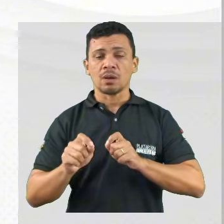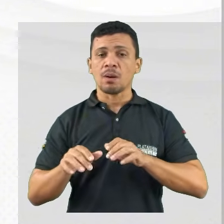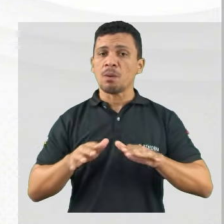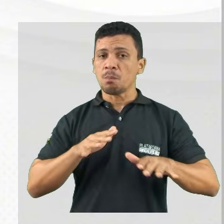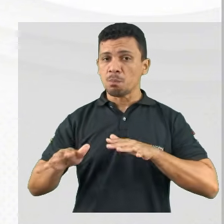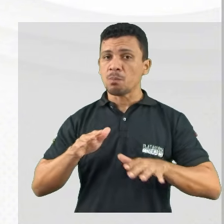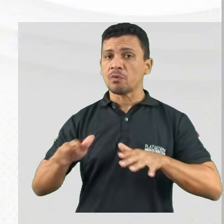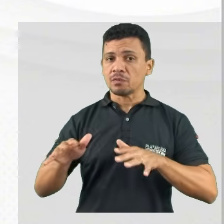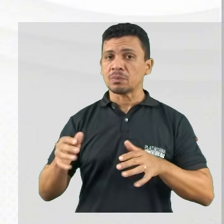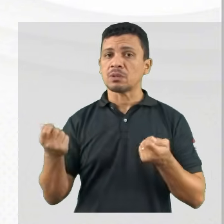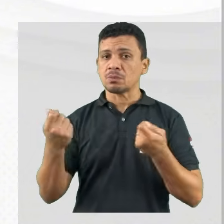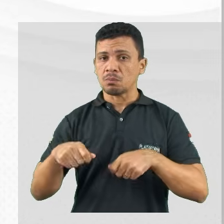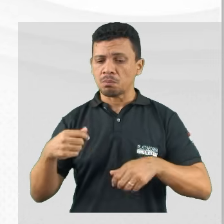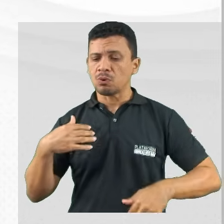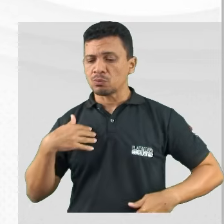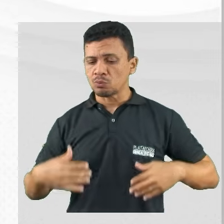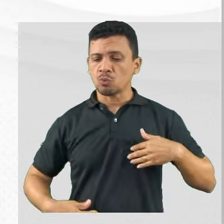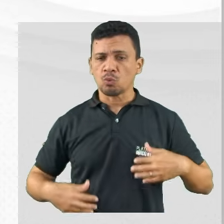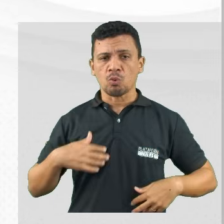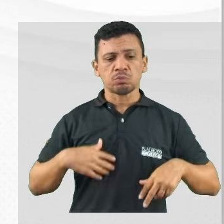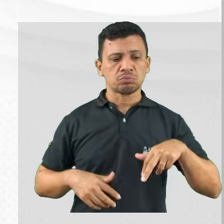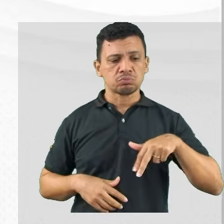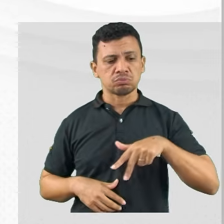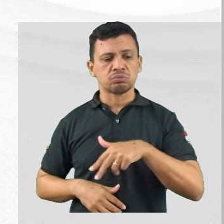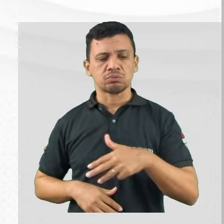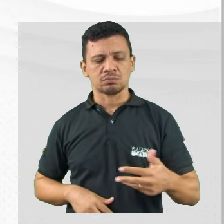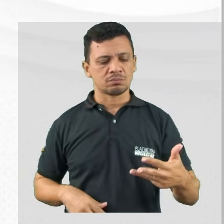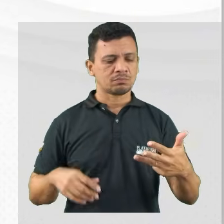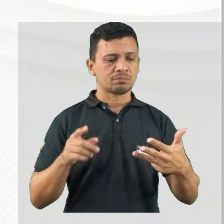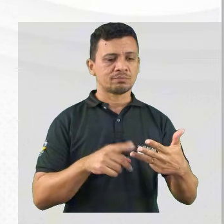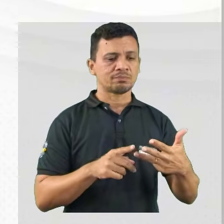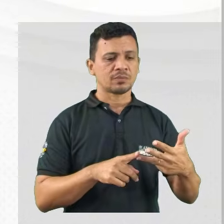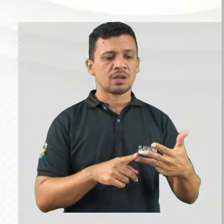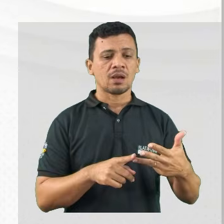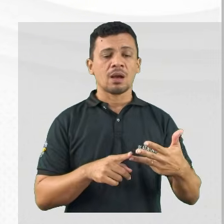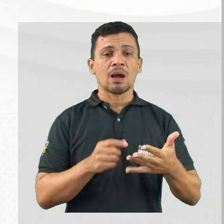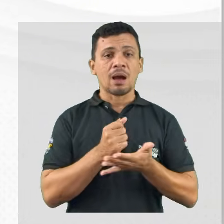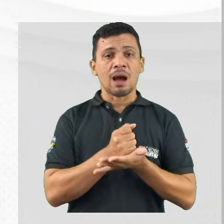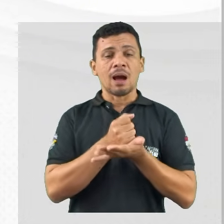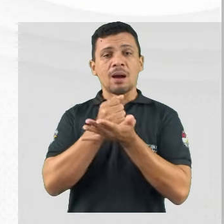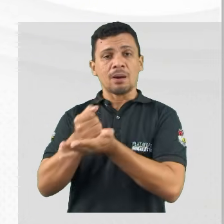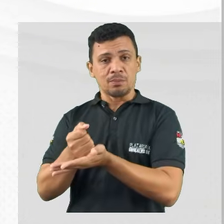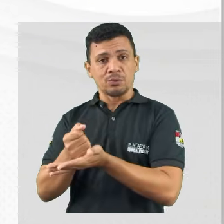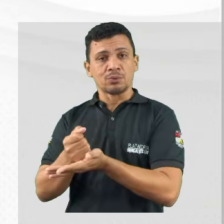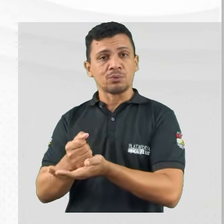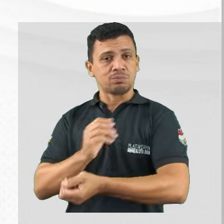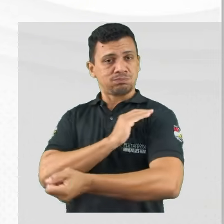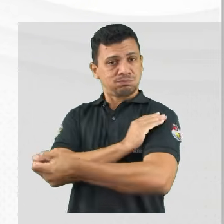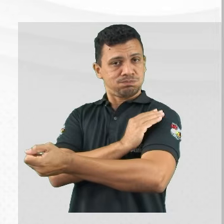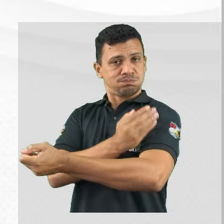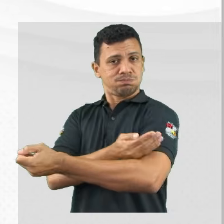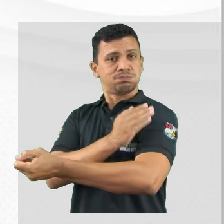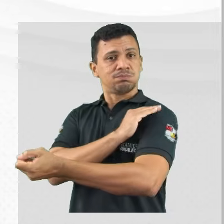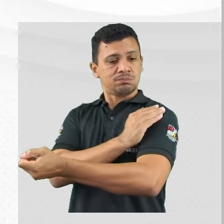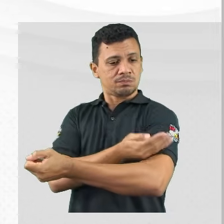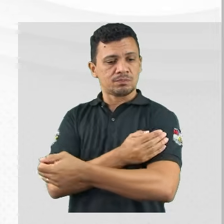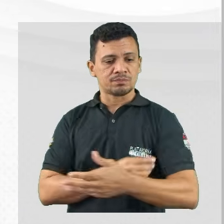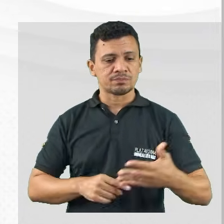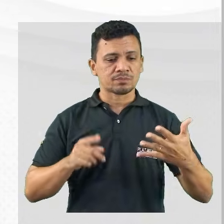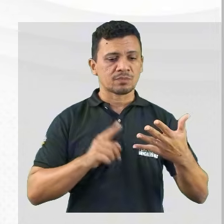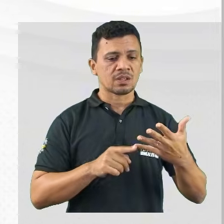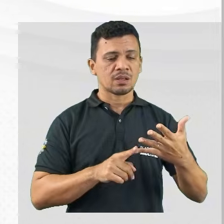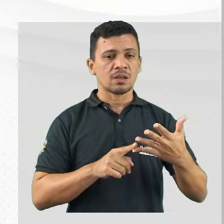um movimento, certo? Vai servir de apoio aos músculos esqueléticos. Depósitos de